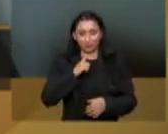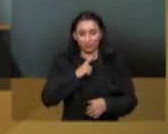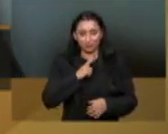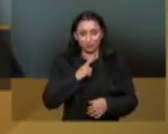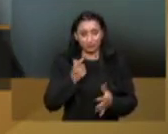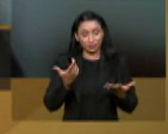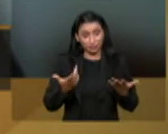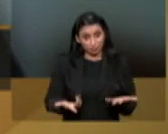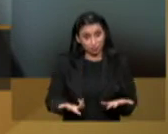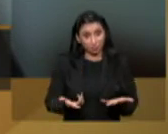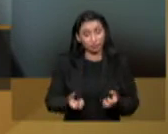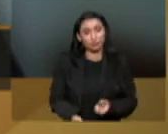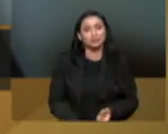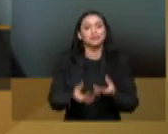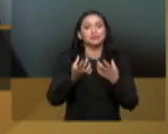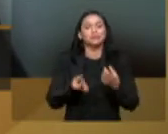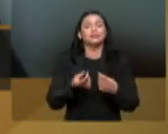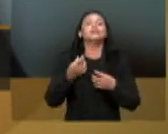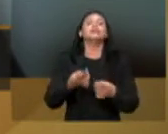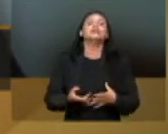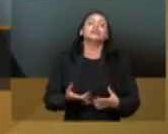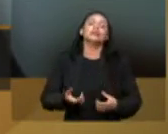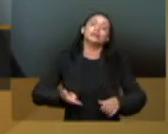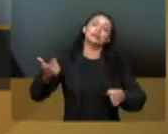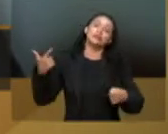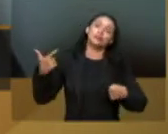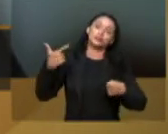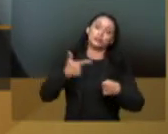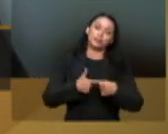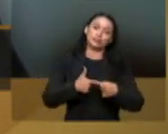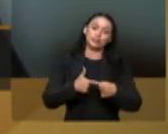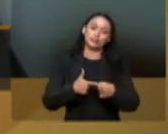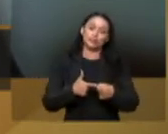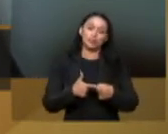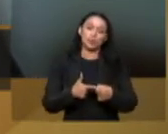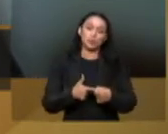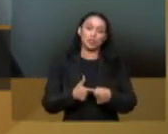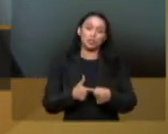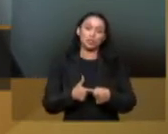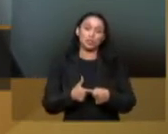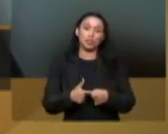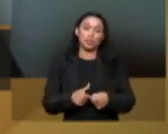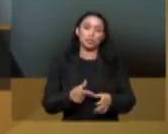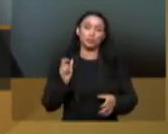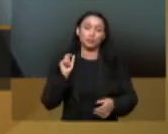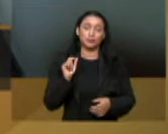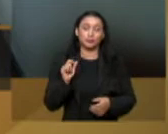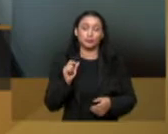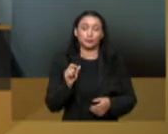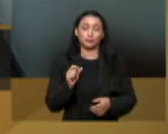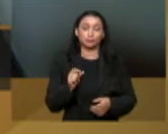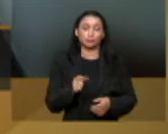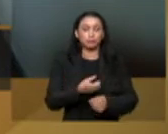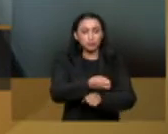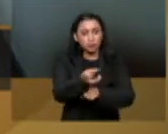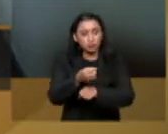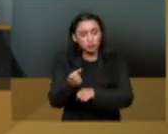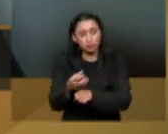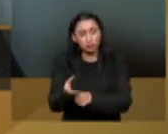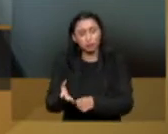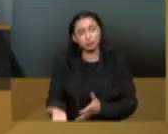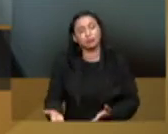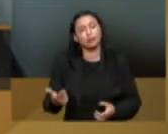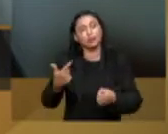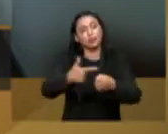oligopólio na venda do referido combustível pelas mesmas distribuidoras aos postos revendedores.